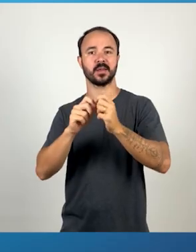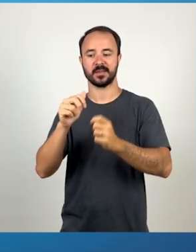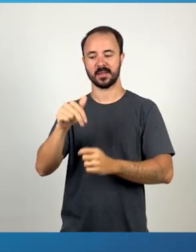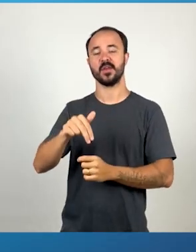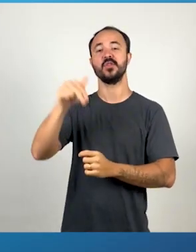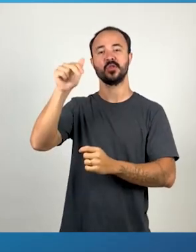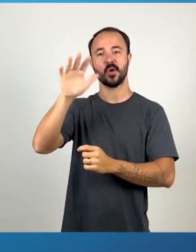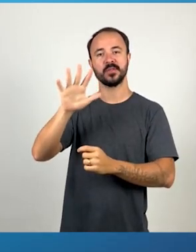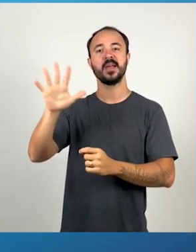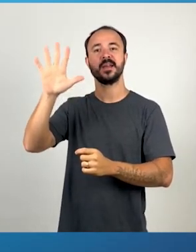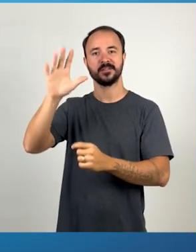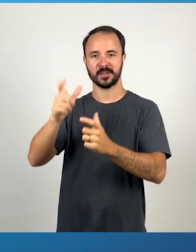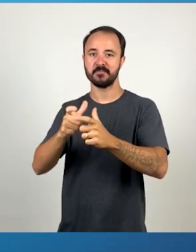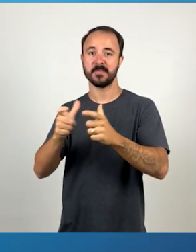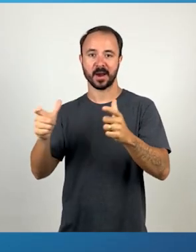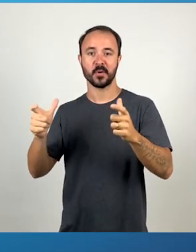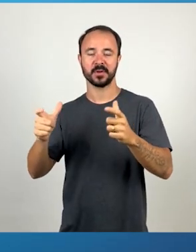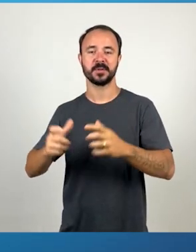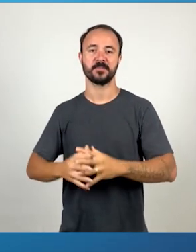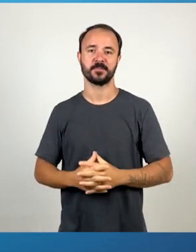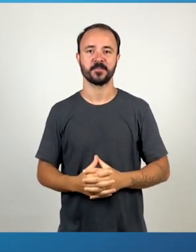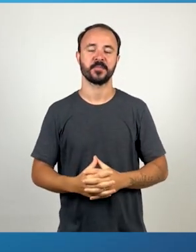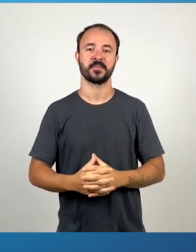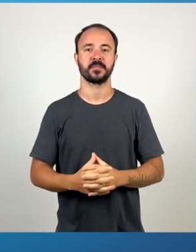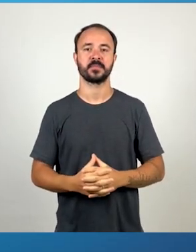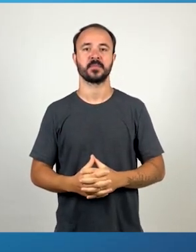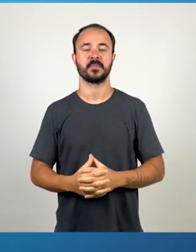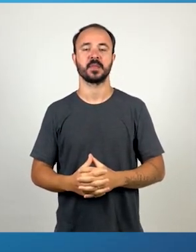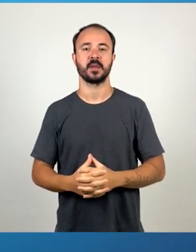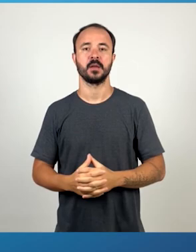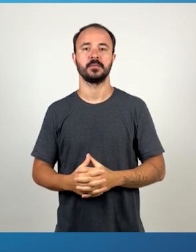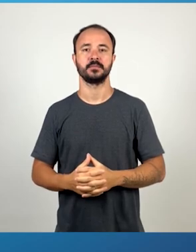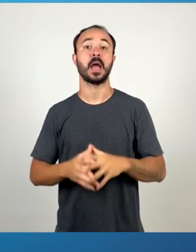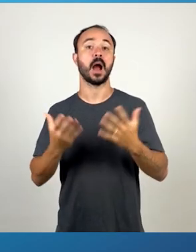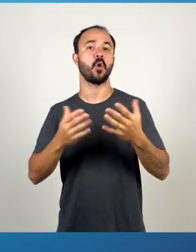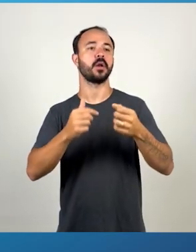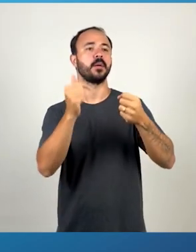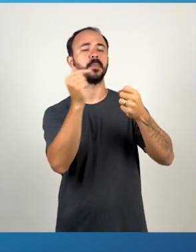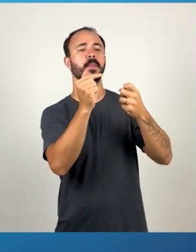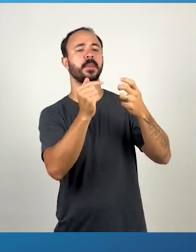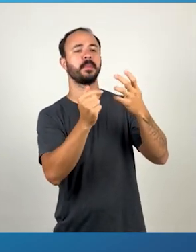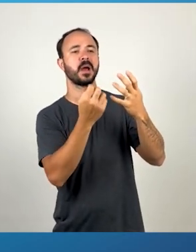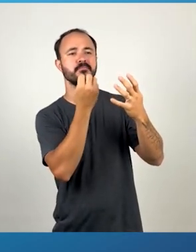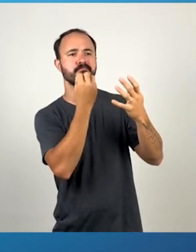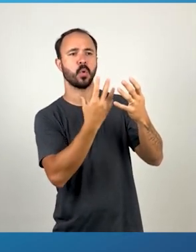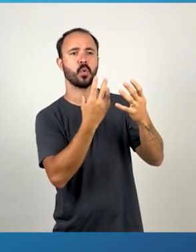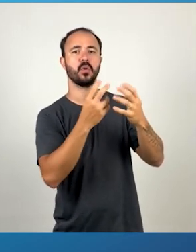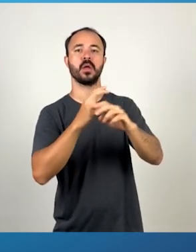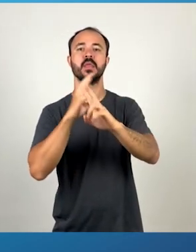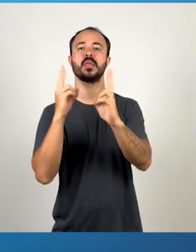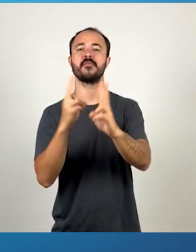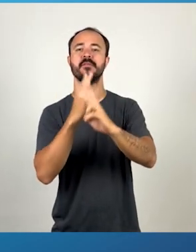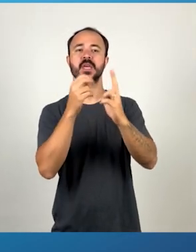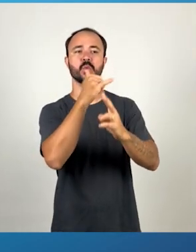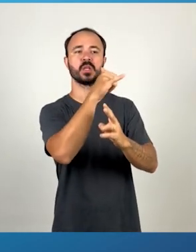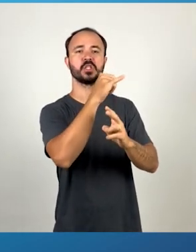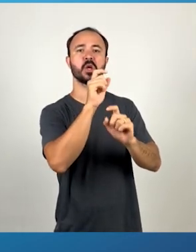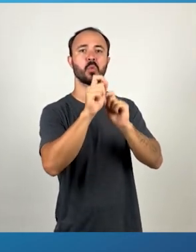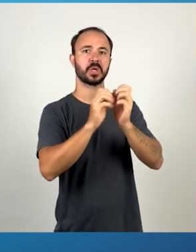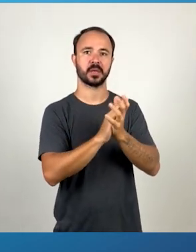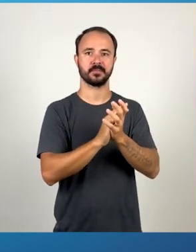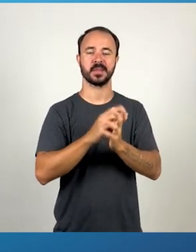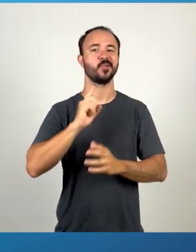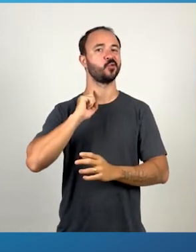Nordeste. Agora observe quais são as vantagens da utilização da energia eólica. Ela não emite poluentes, é uma